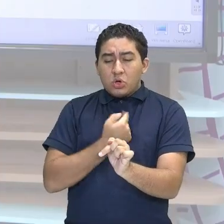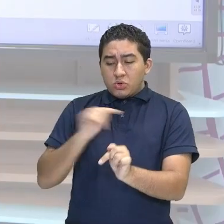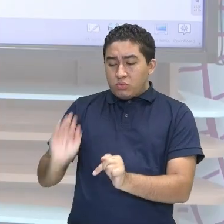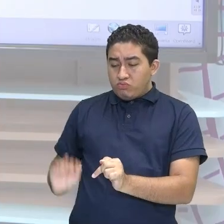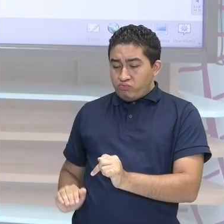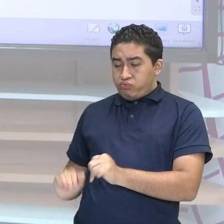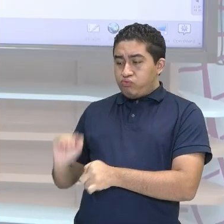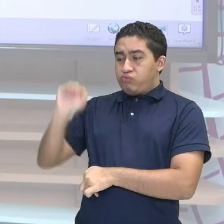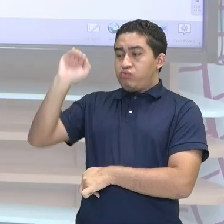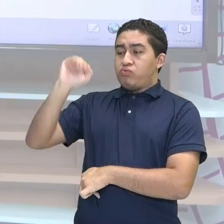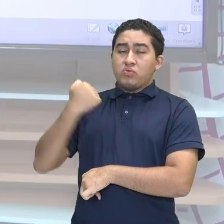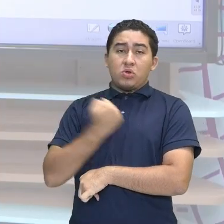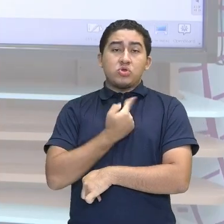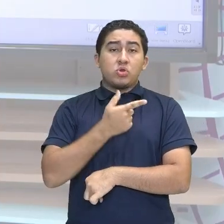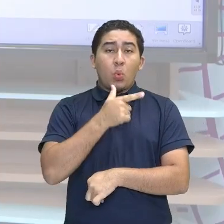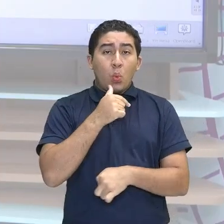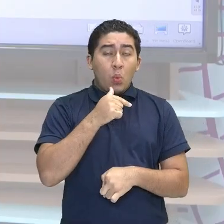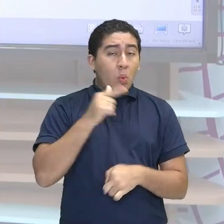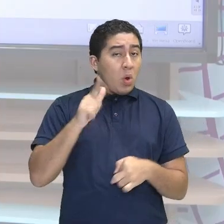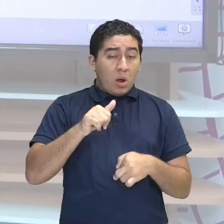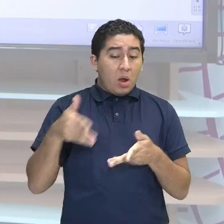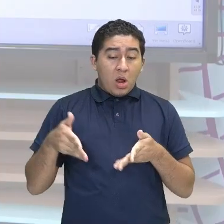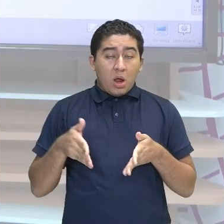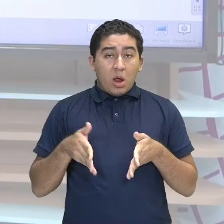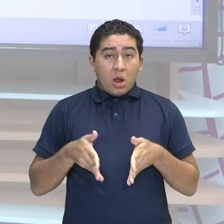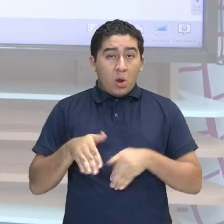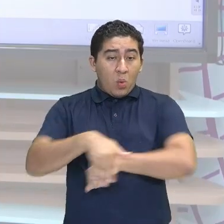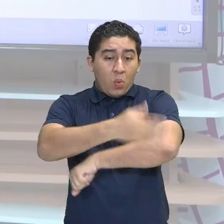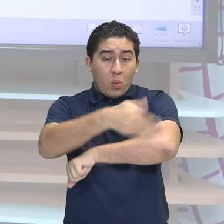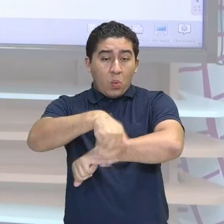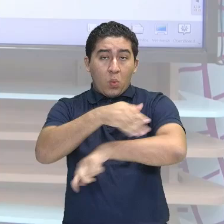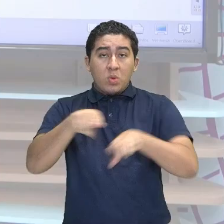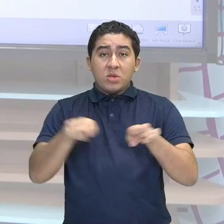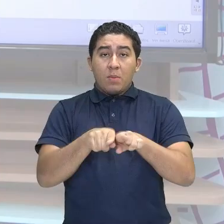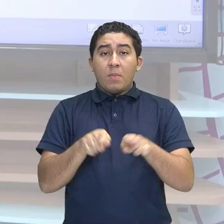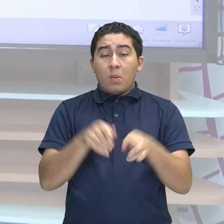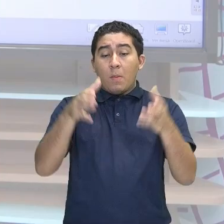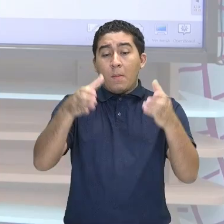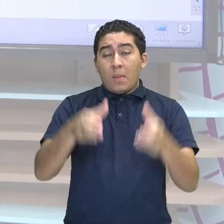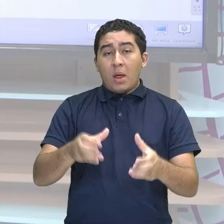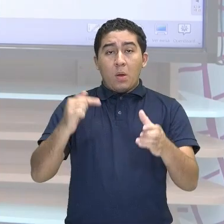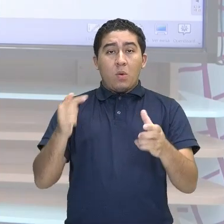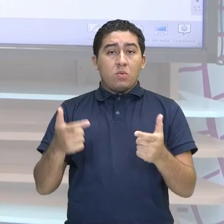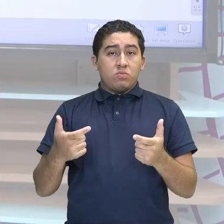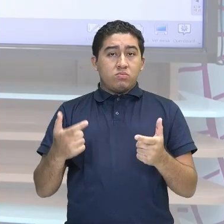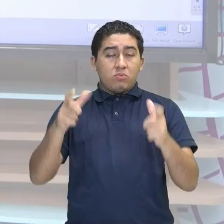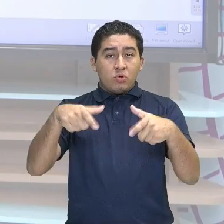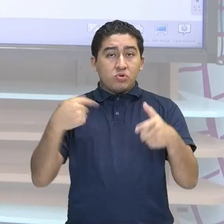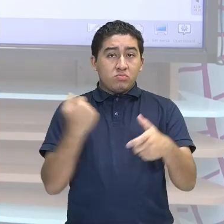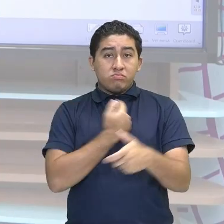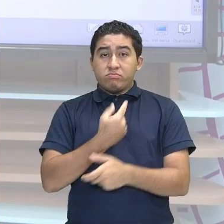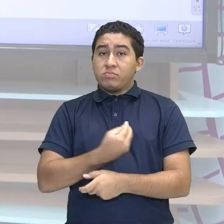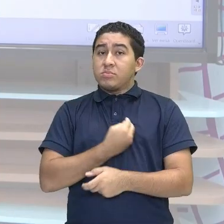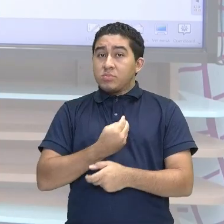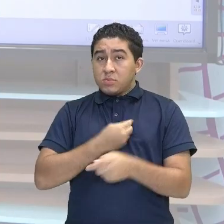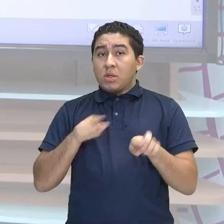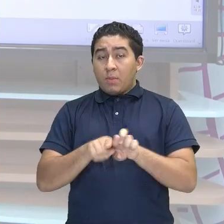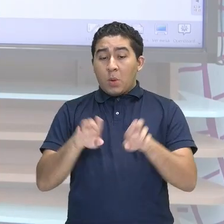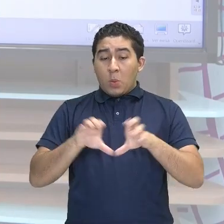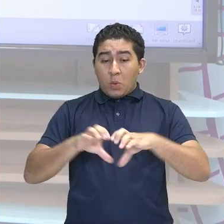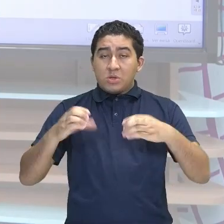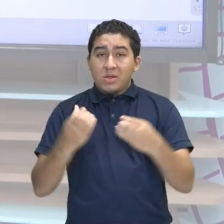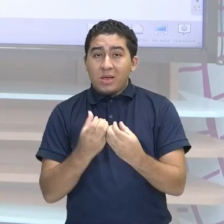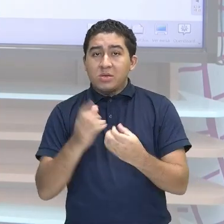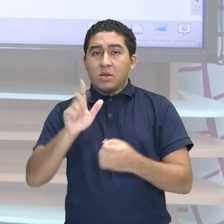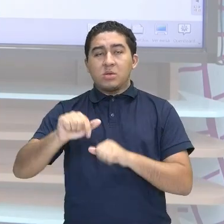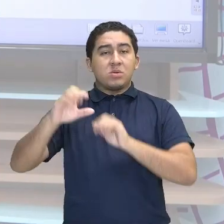as nossas ruas, o bairro em que moramos, a comunidade em que moramos. Então, esse conceito, essa categoria